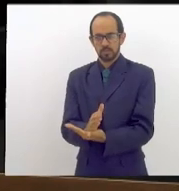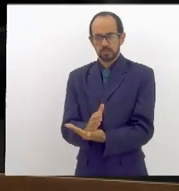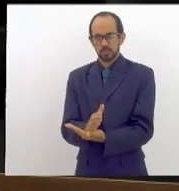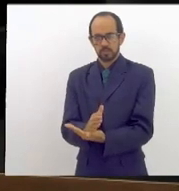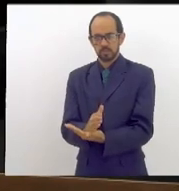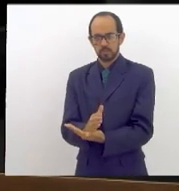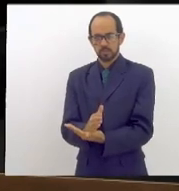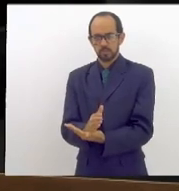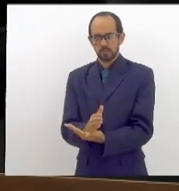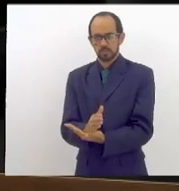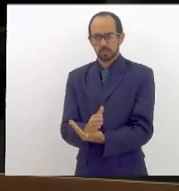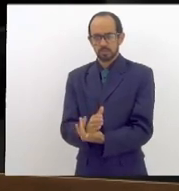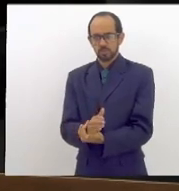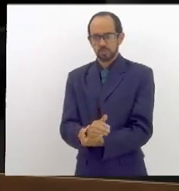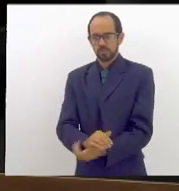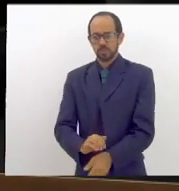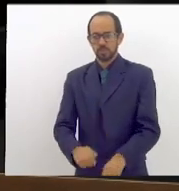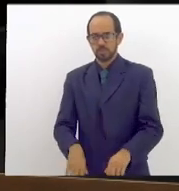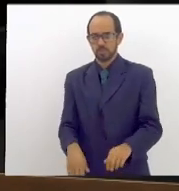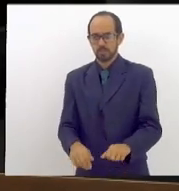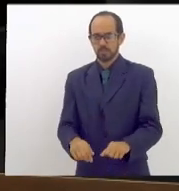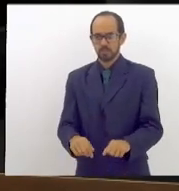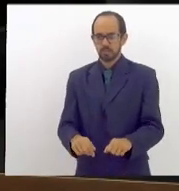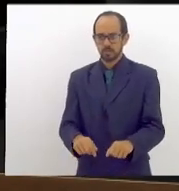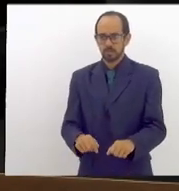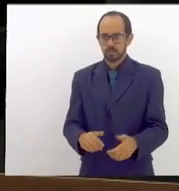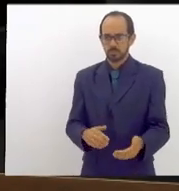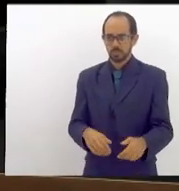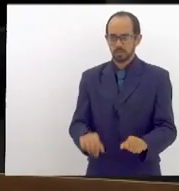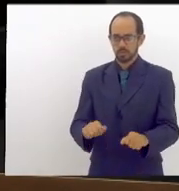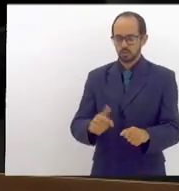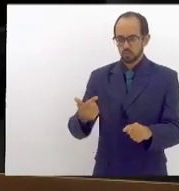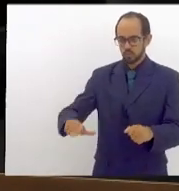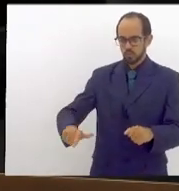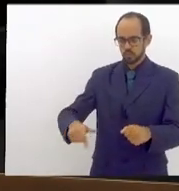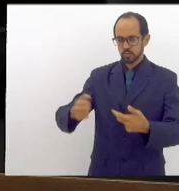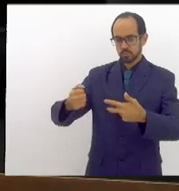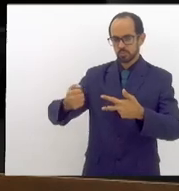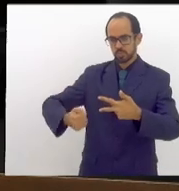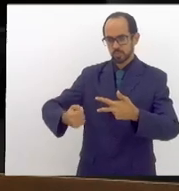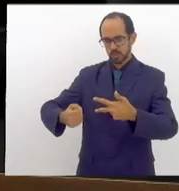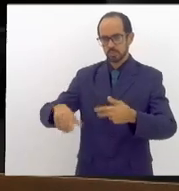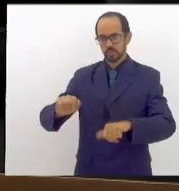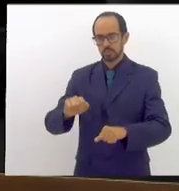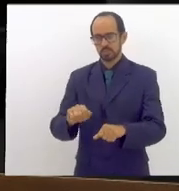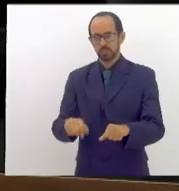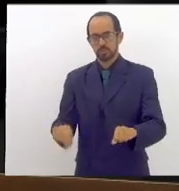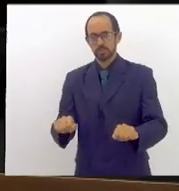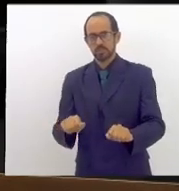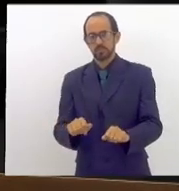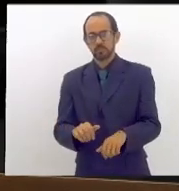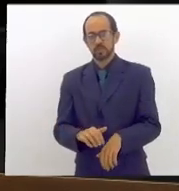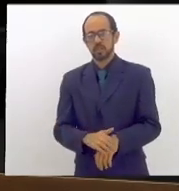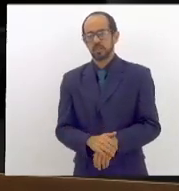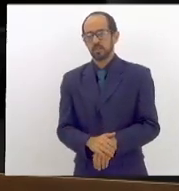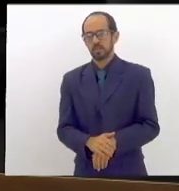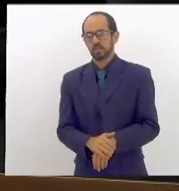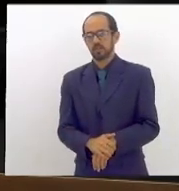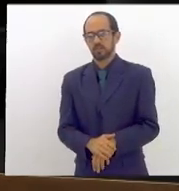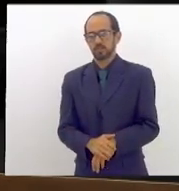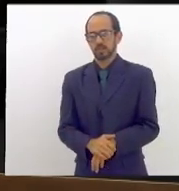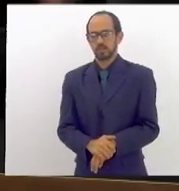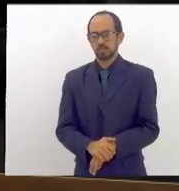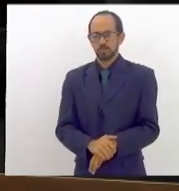a gente também julga conta de outros poderes e finalmente seu presidente finalmente